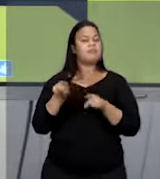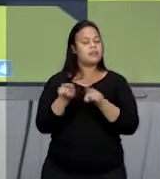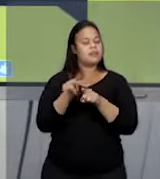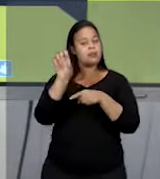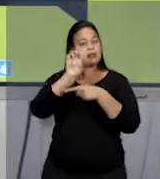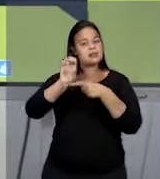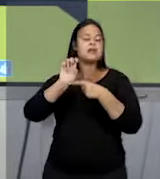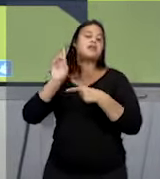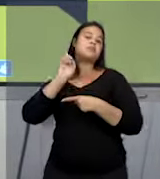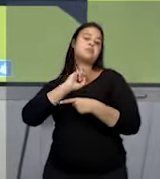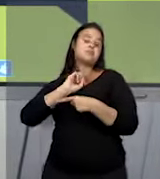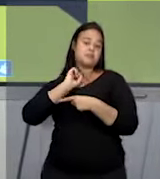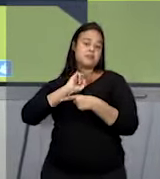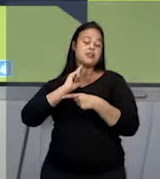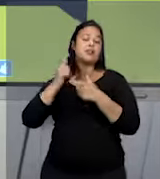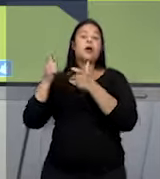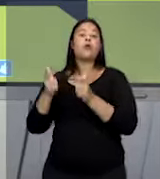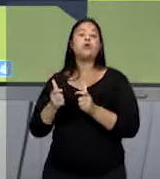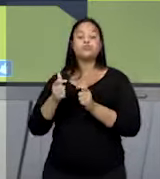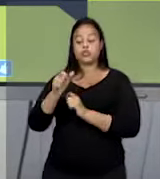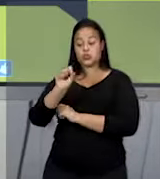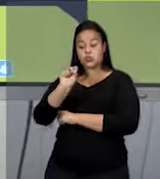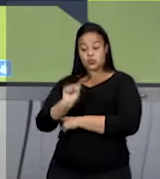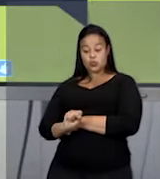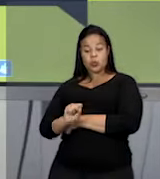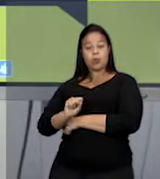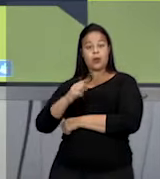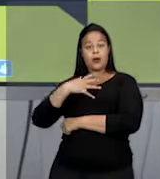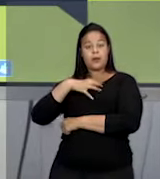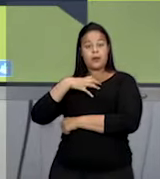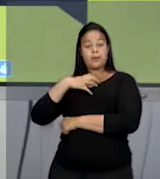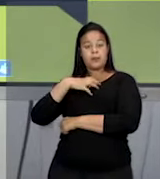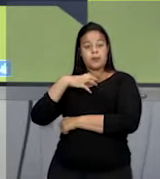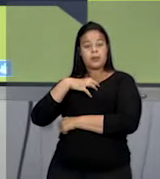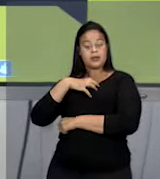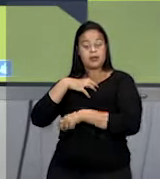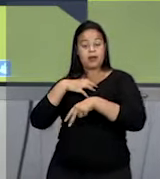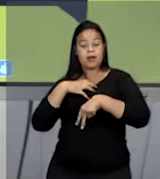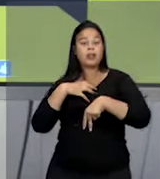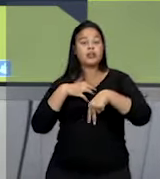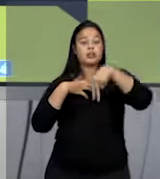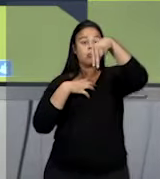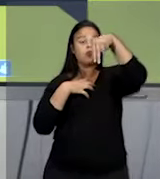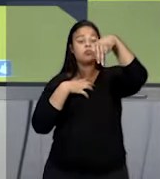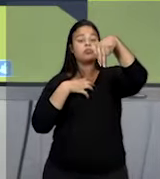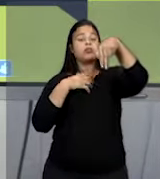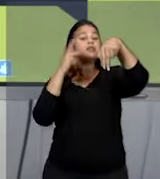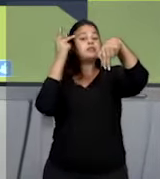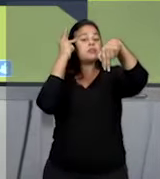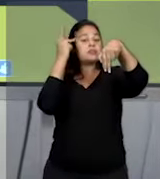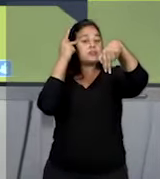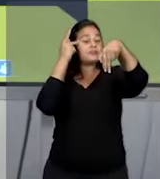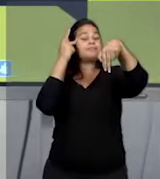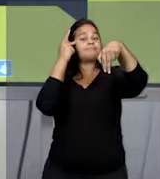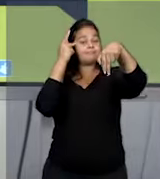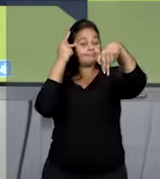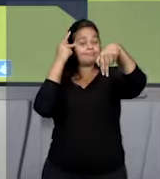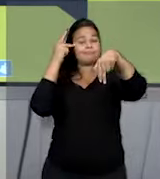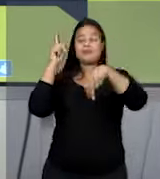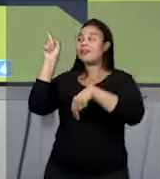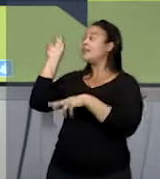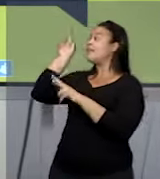de Minas Gerais fica ao sul da Bahia, mas fica ao norte do estado de São Paulo. Aqui a gente tinha